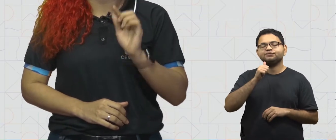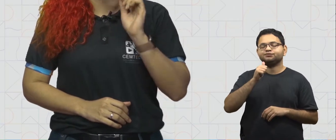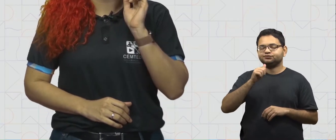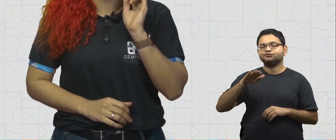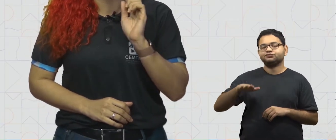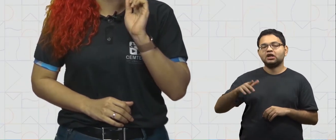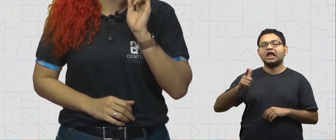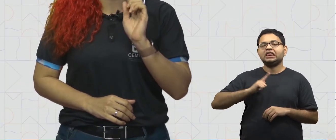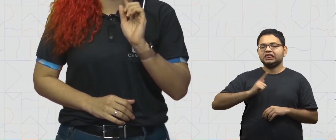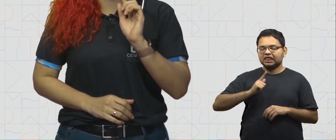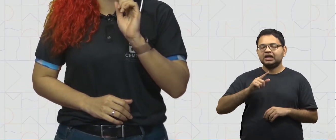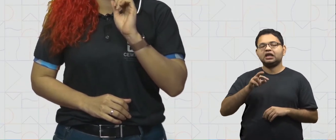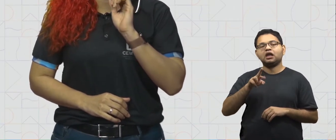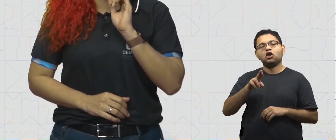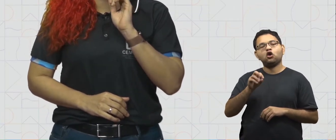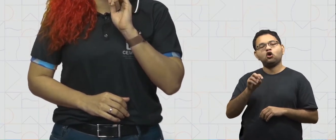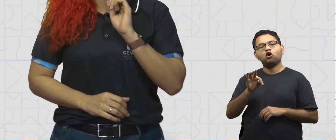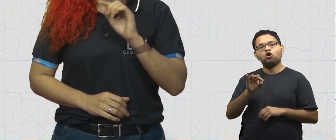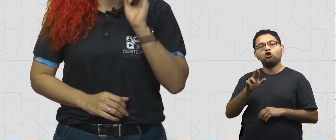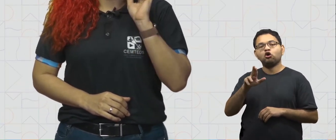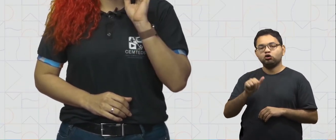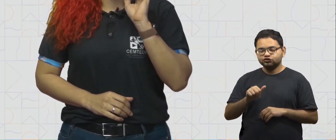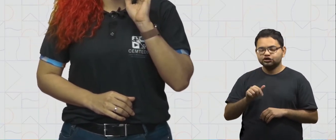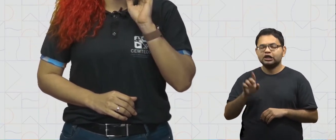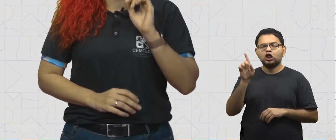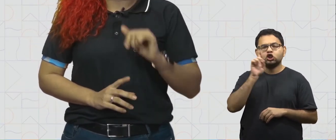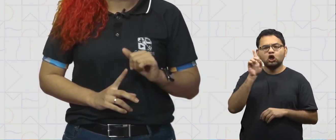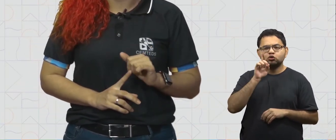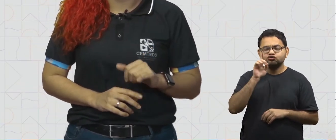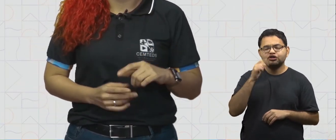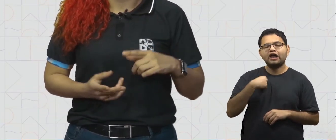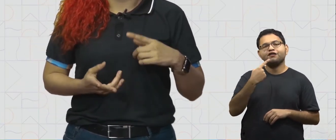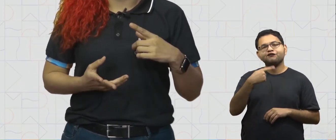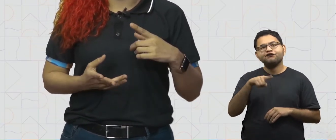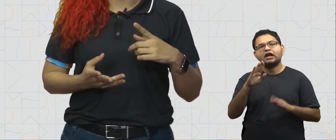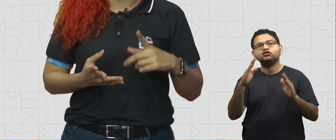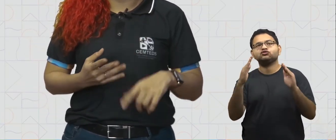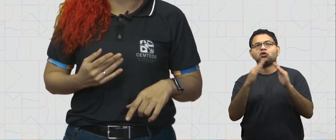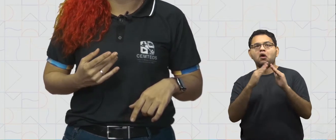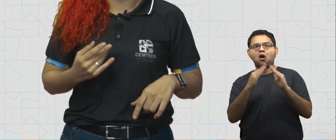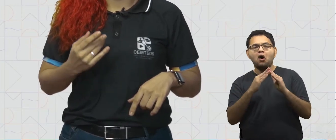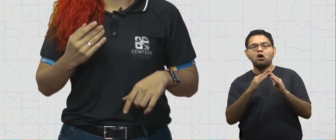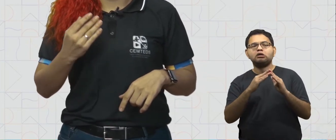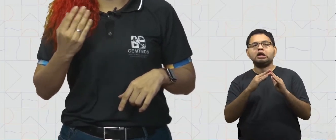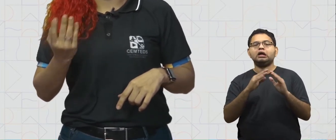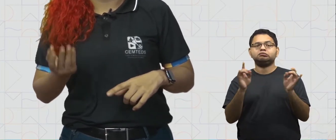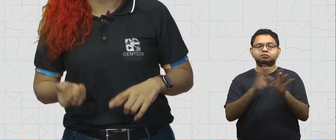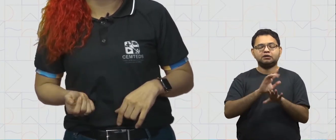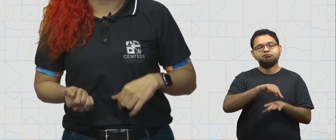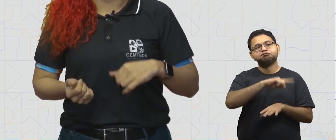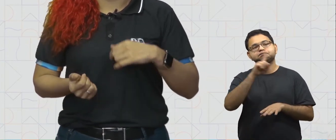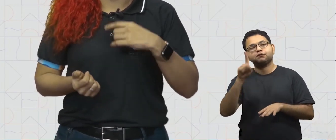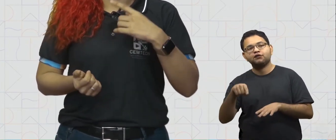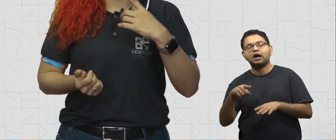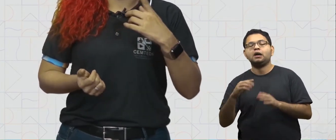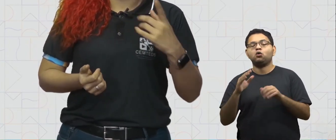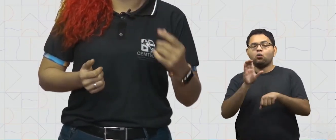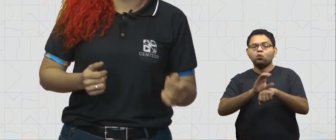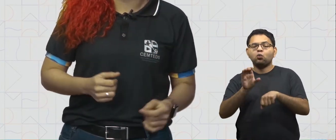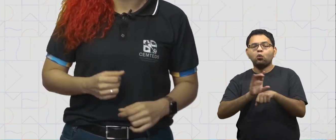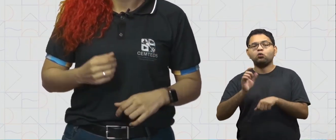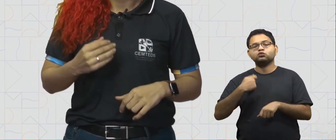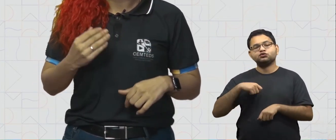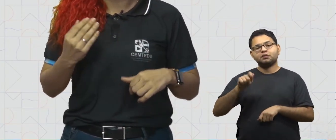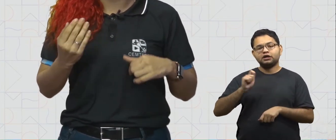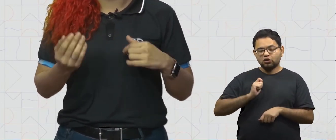seguida todos os dias da semana. Ela sai de casa, vai à escola, da escola vai para o curso de